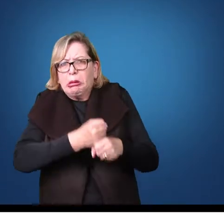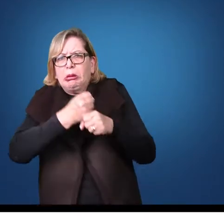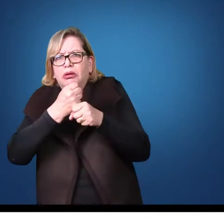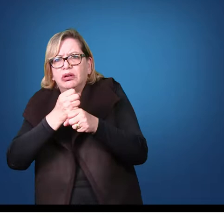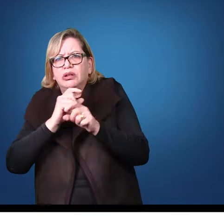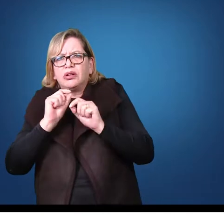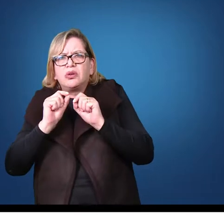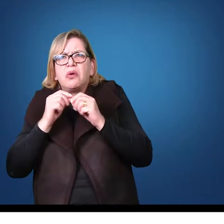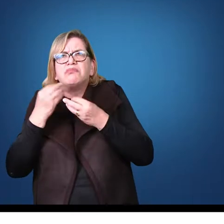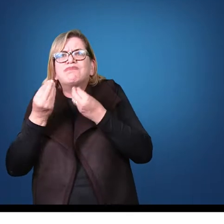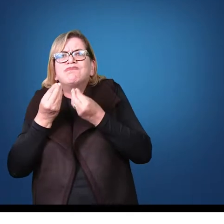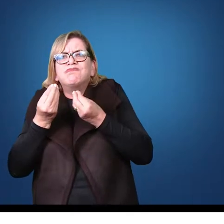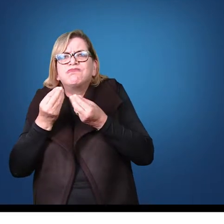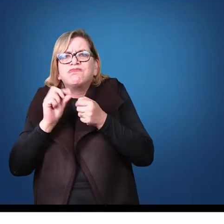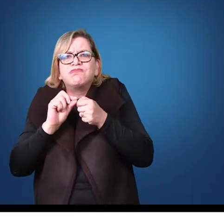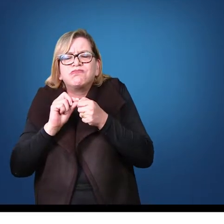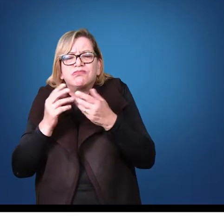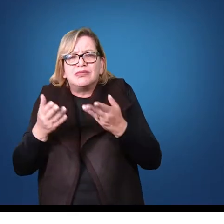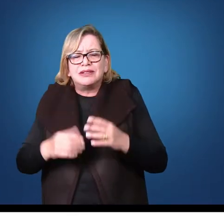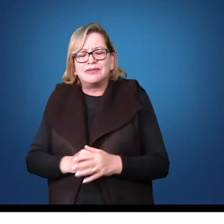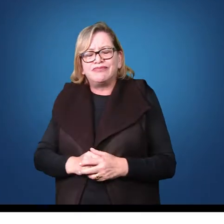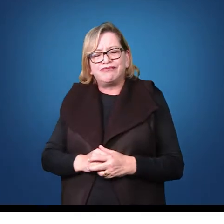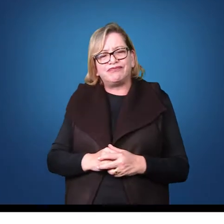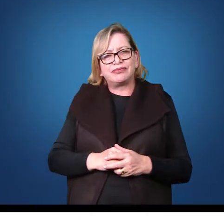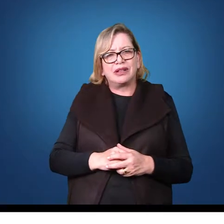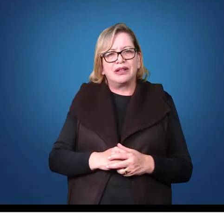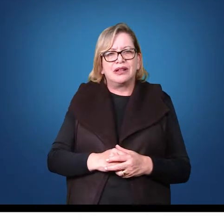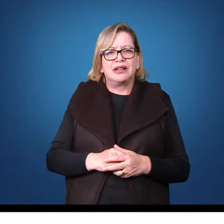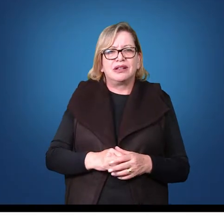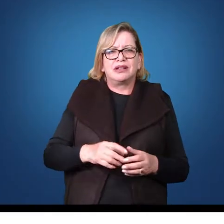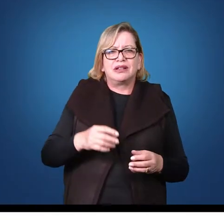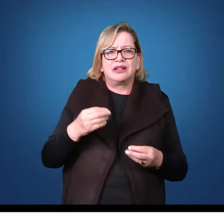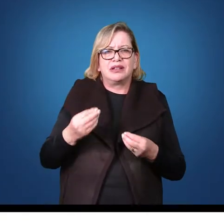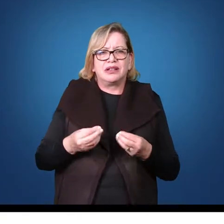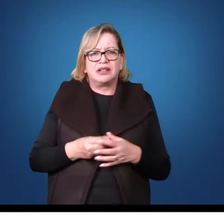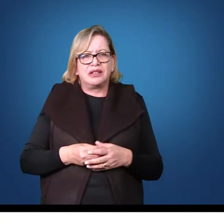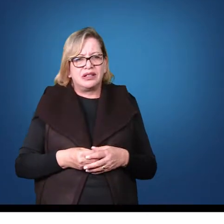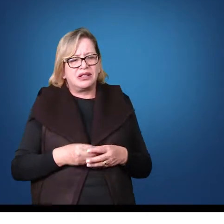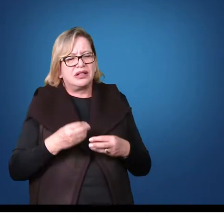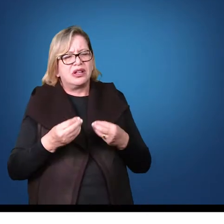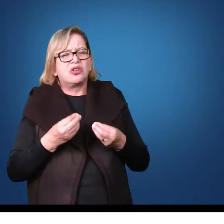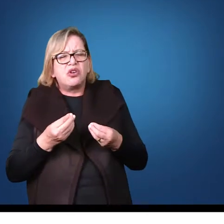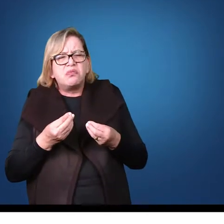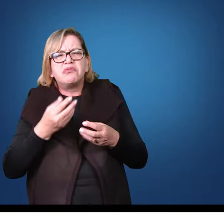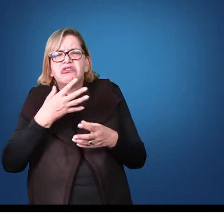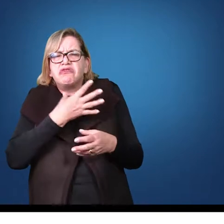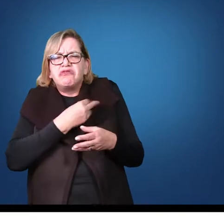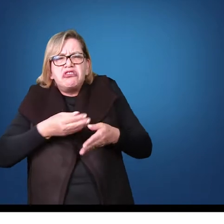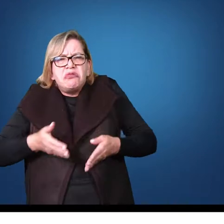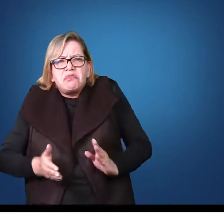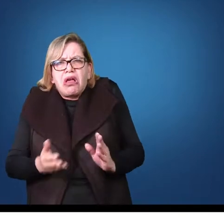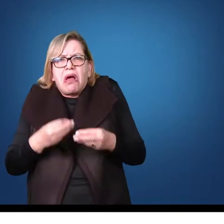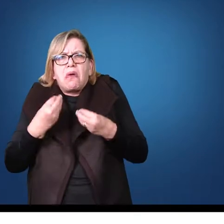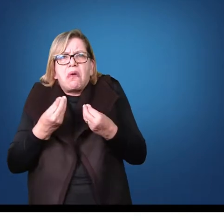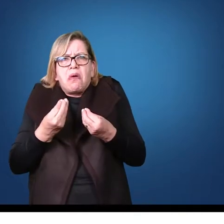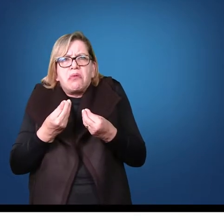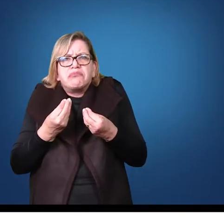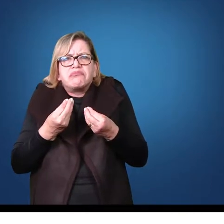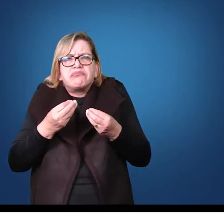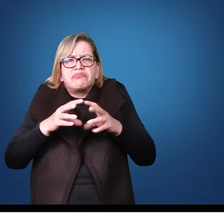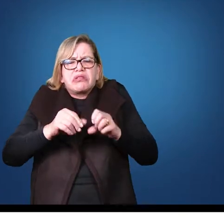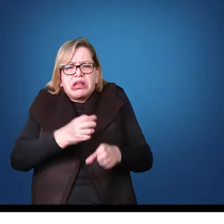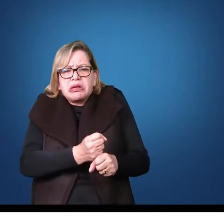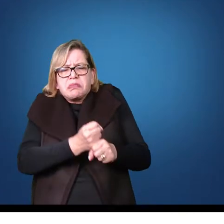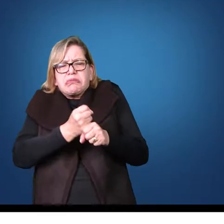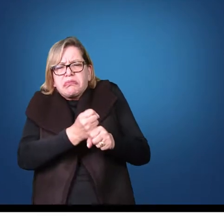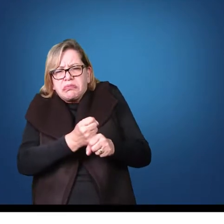vamos tirar esse rabanete? E foi assim que você o vovô... Você entende como o filho sai da mãe, como o rabanete sai da terra? Você puxou